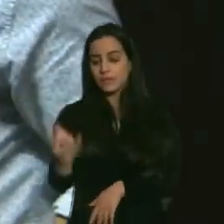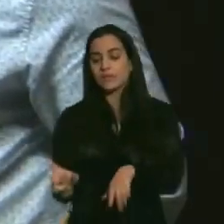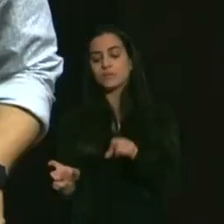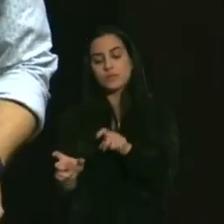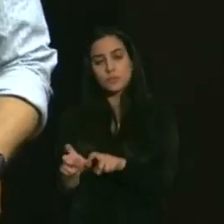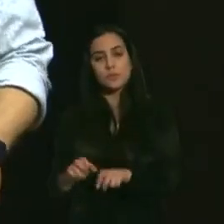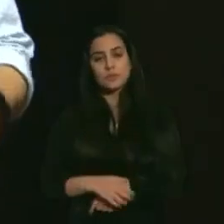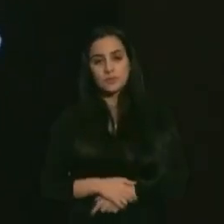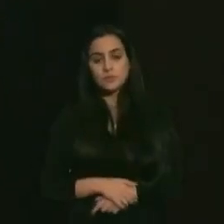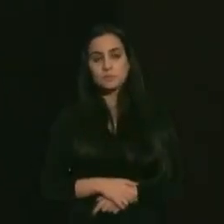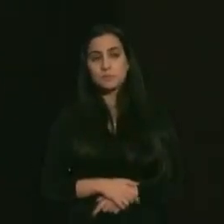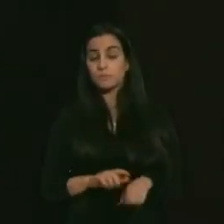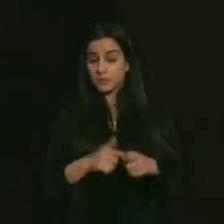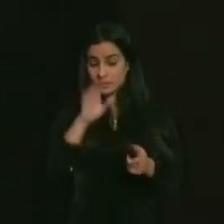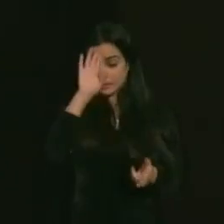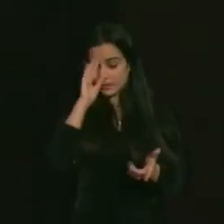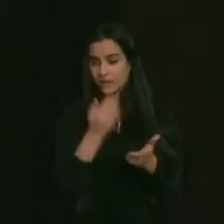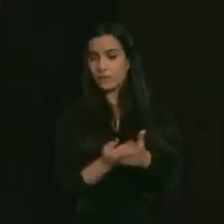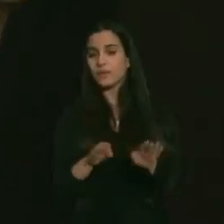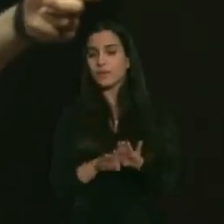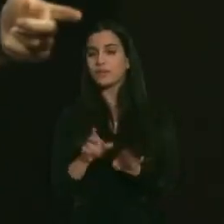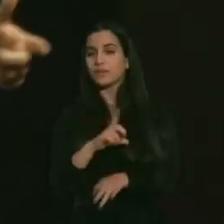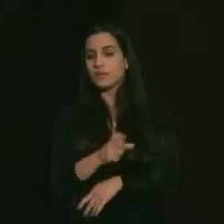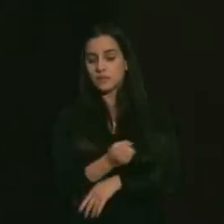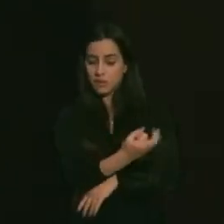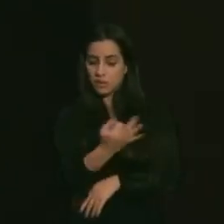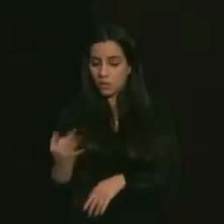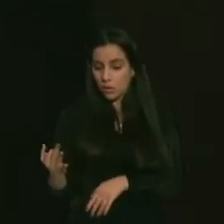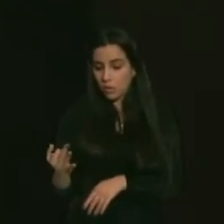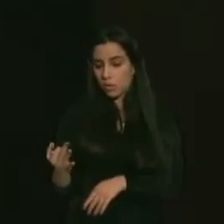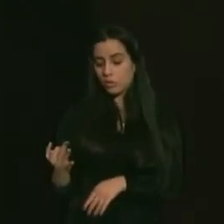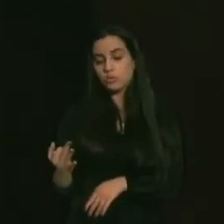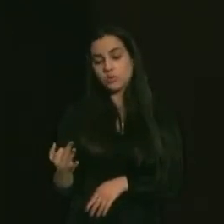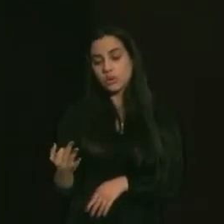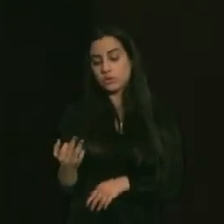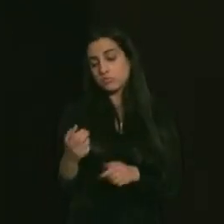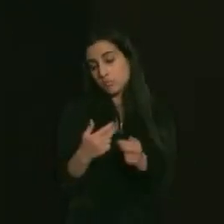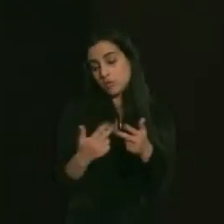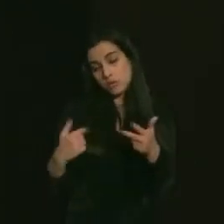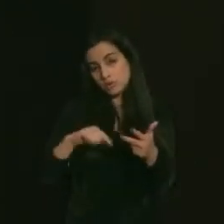outro motivo pelo qual não temos provado